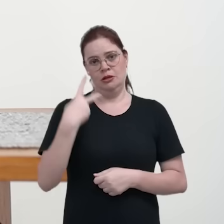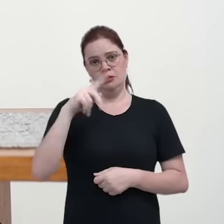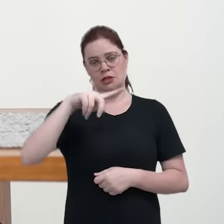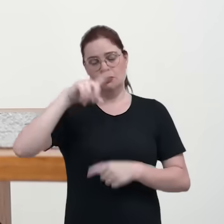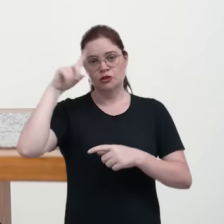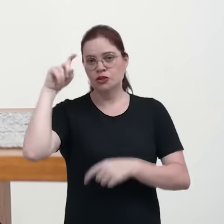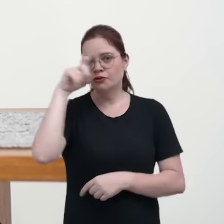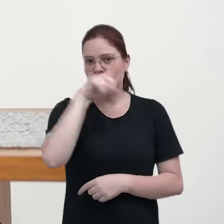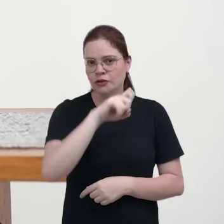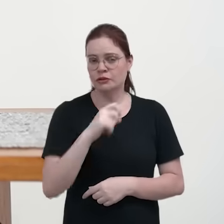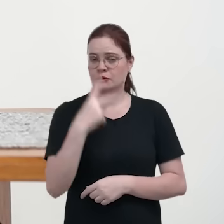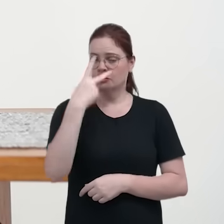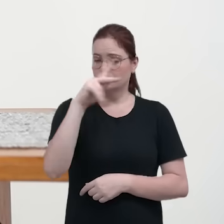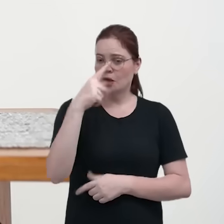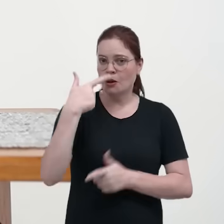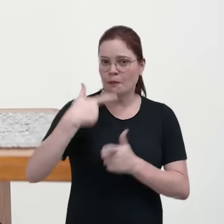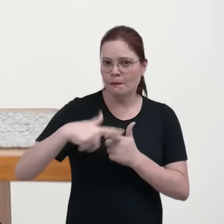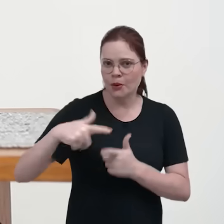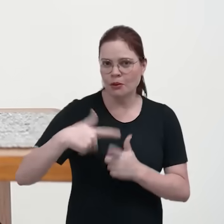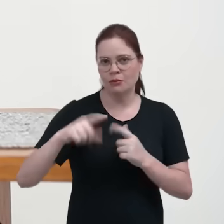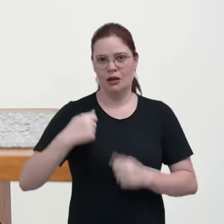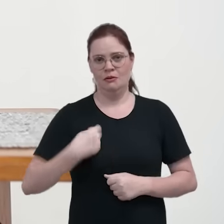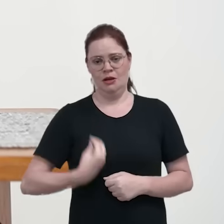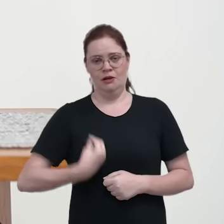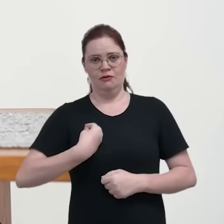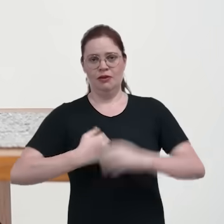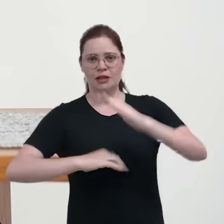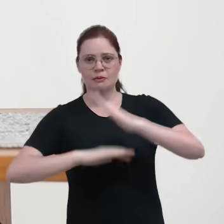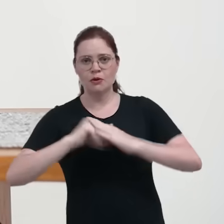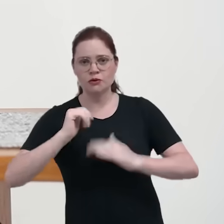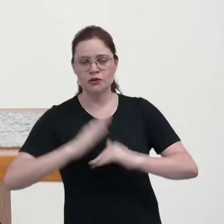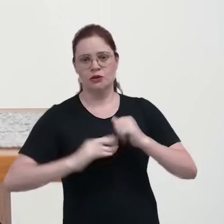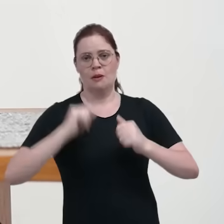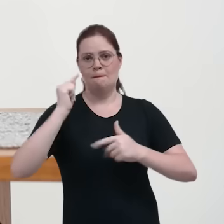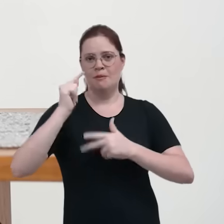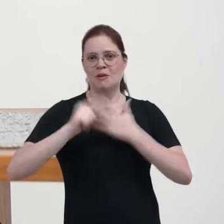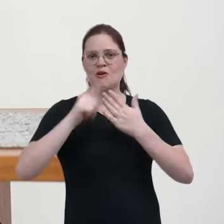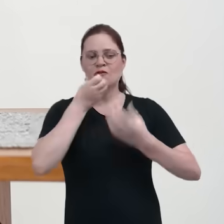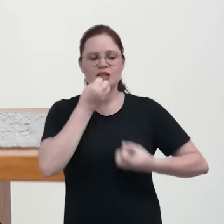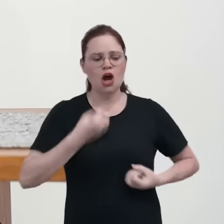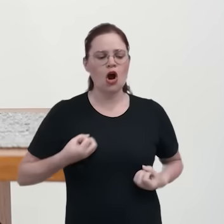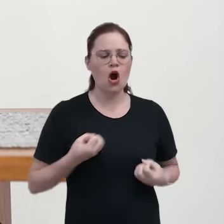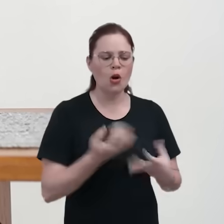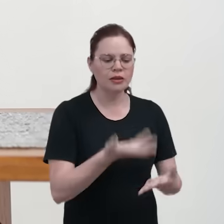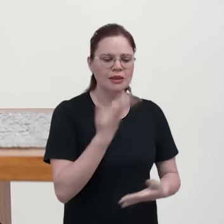de um pai e de uma mãe, na vida profissional, no relacionamento entre casal,